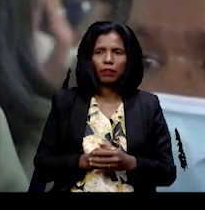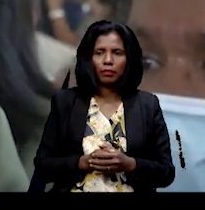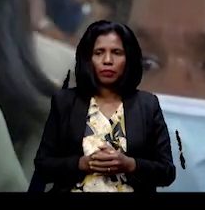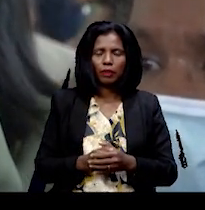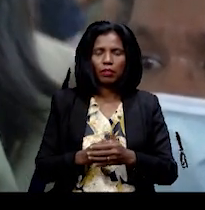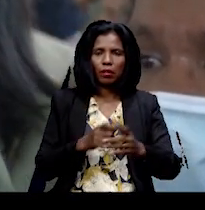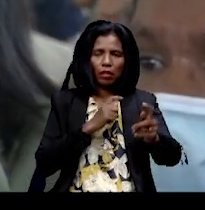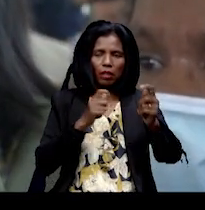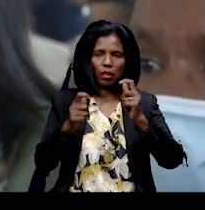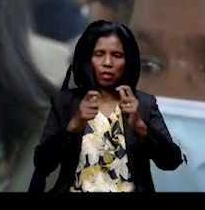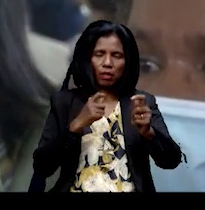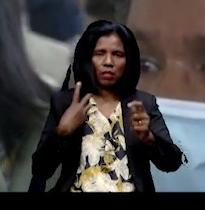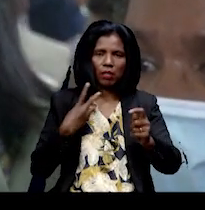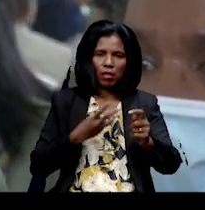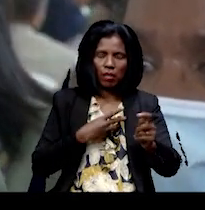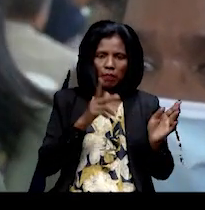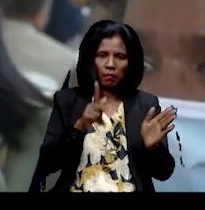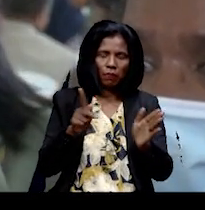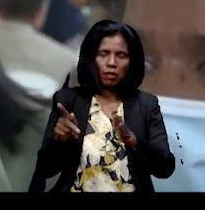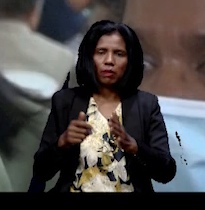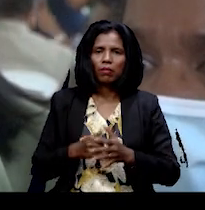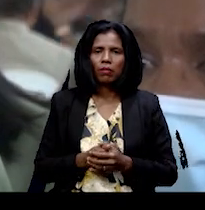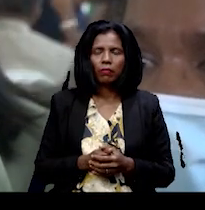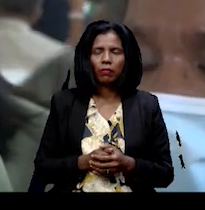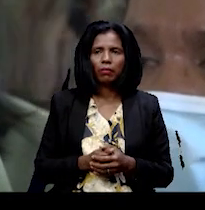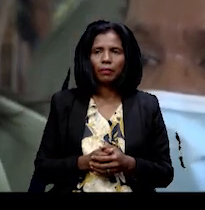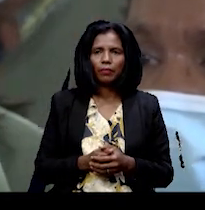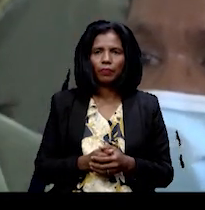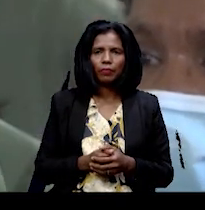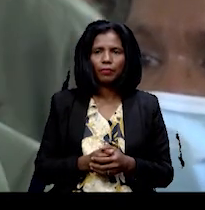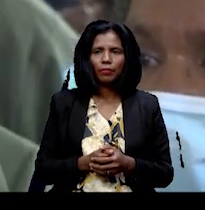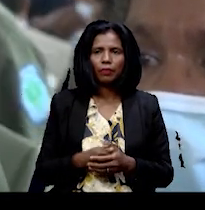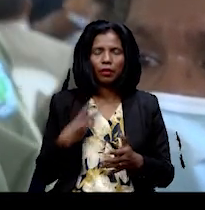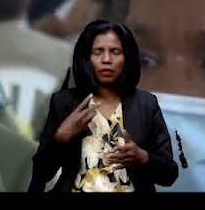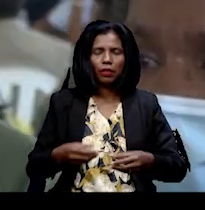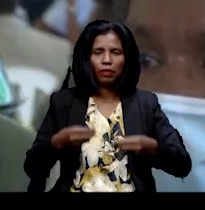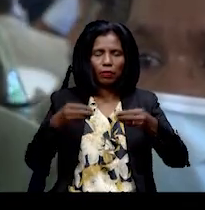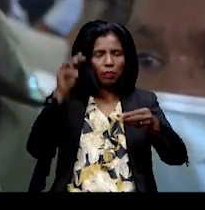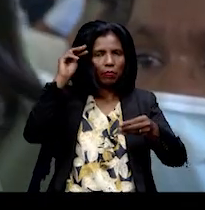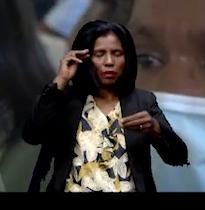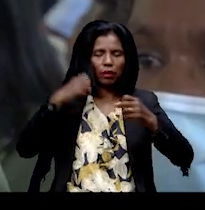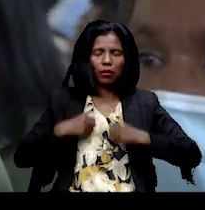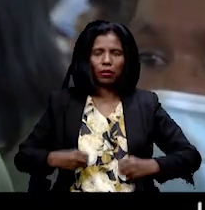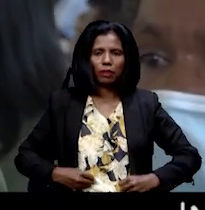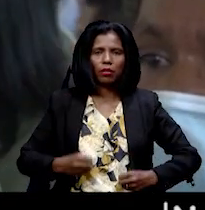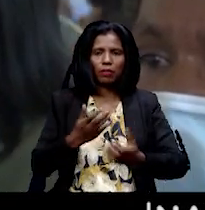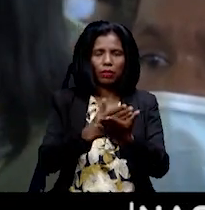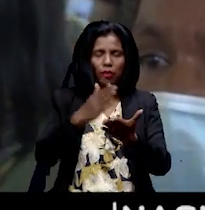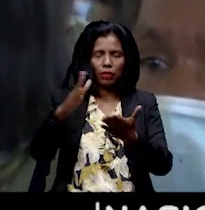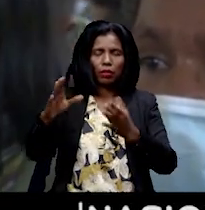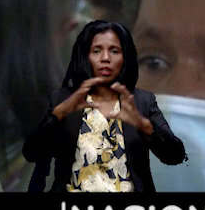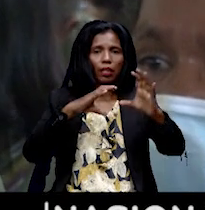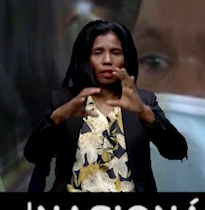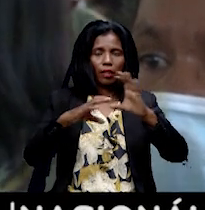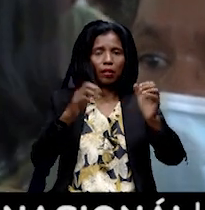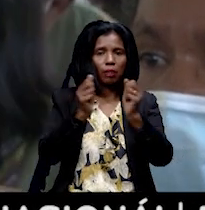transporte ne vemak durante ne ita planeia maka ita se entrega ba Ministério da Saúde hori distribui careta walu